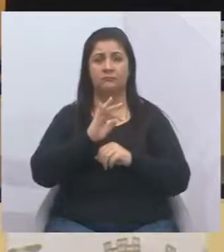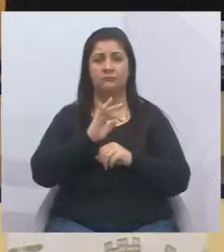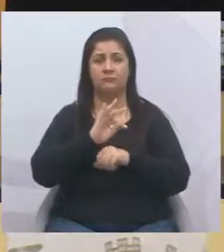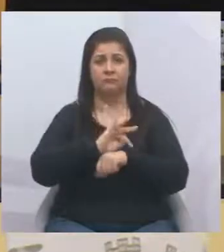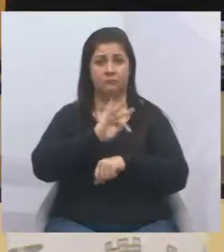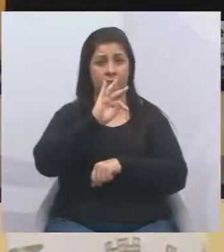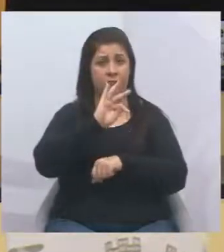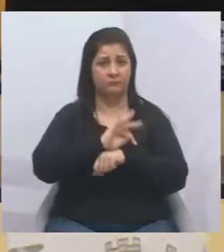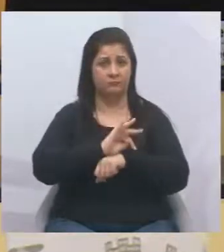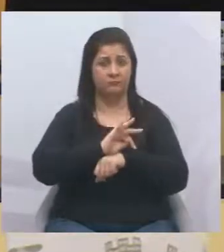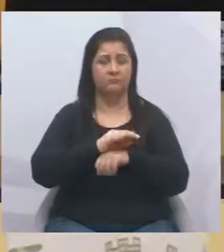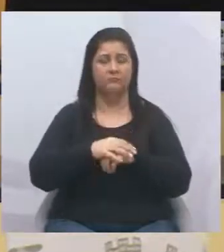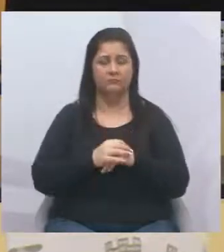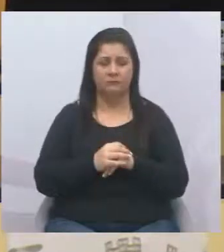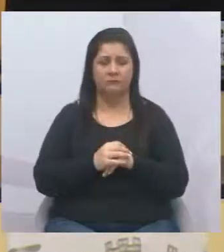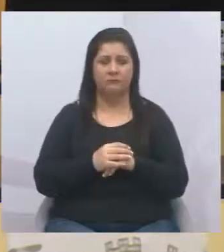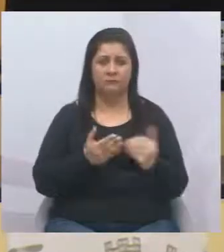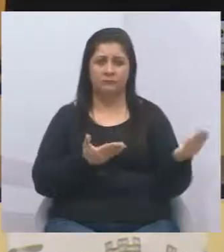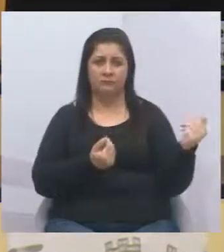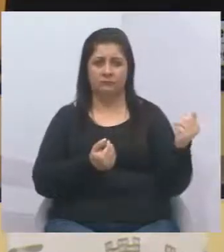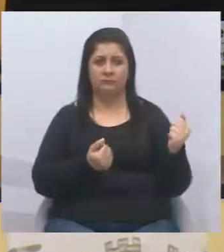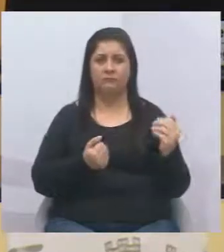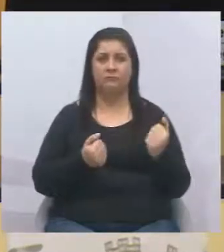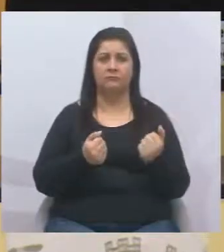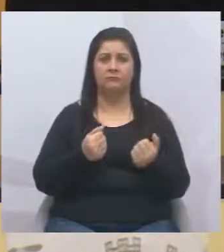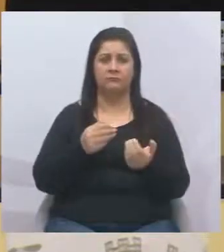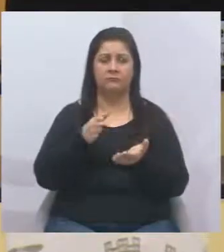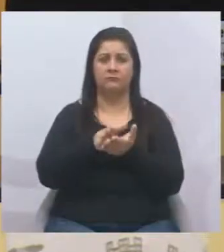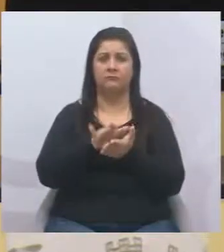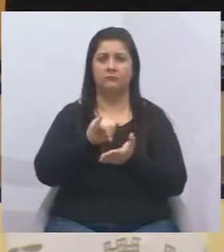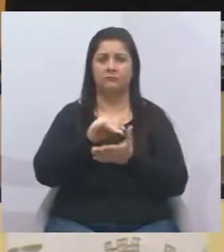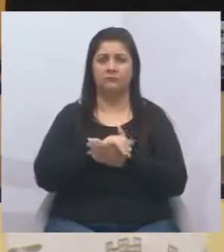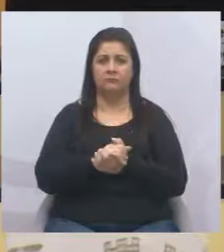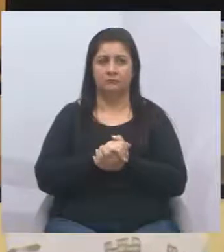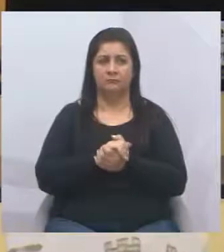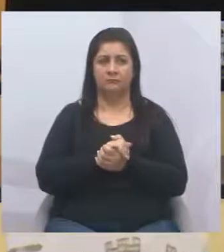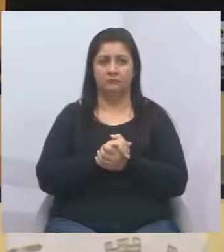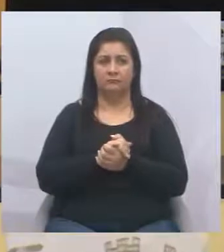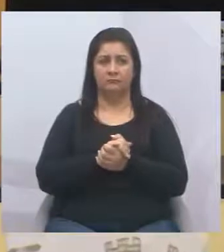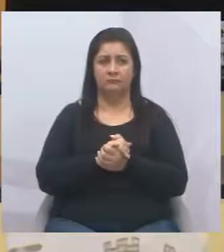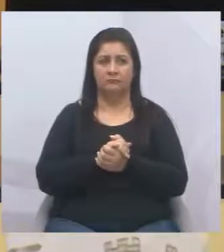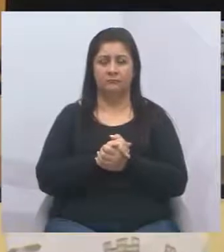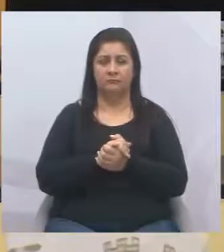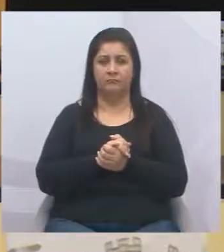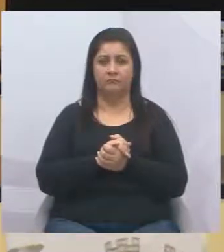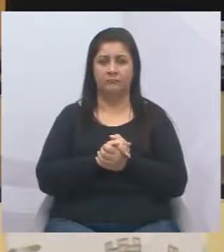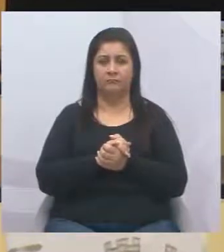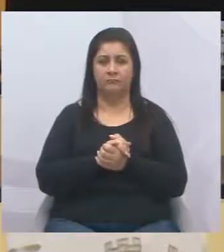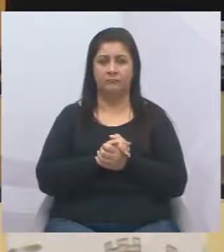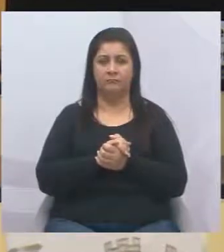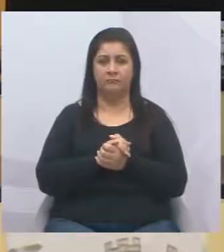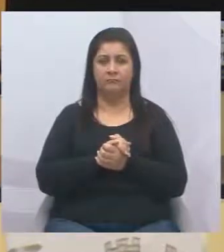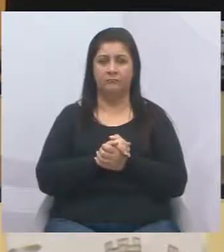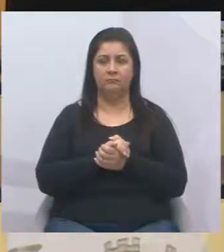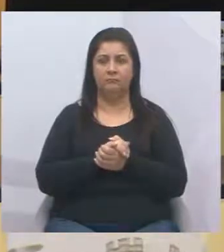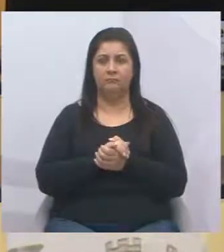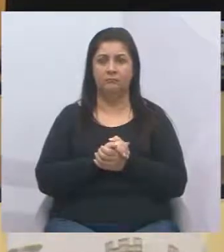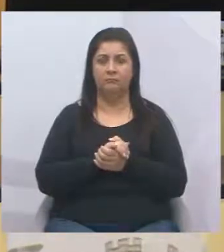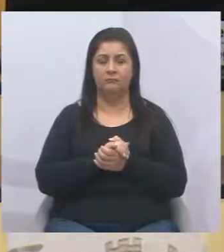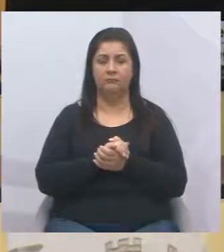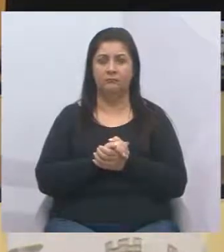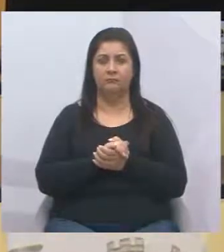município de Jacareí, considerando que a lei número 8.069, de 13 de julho de